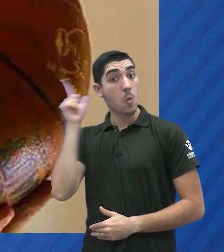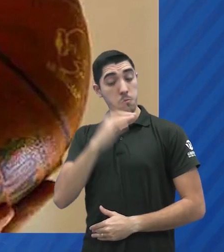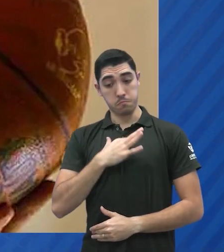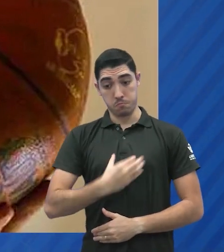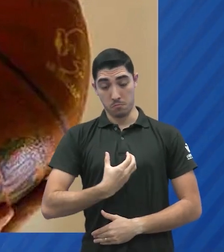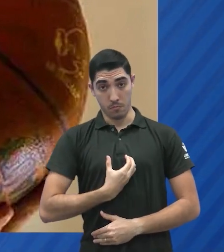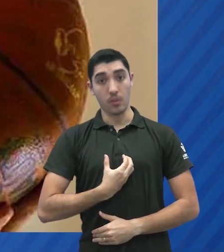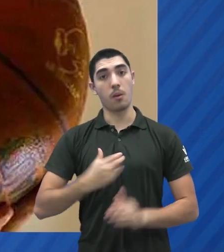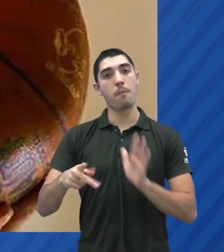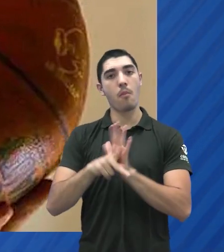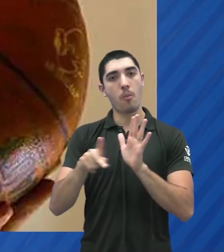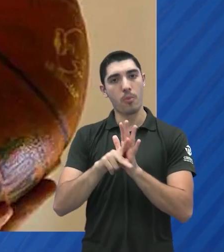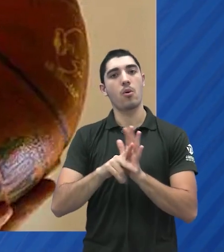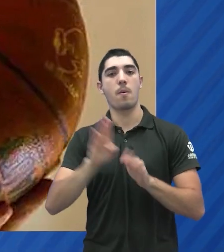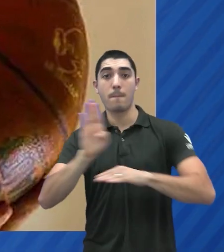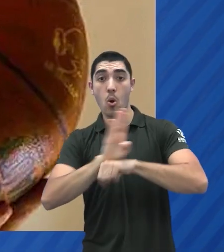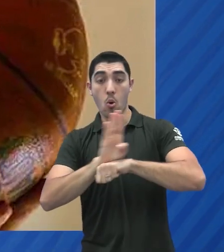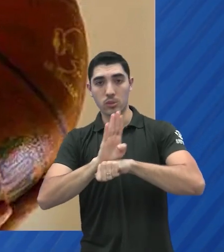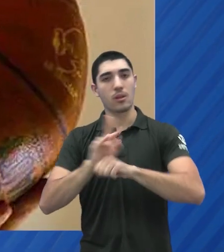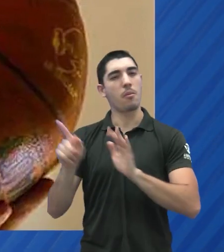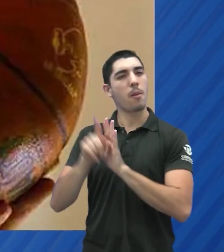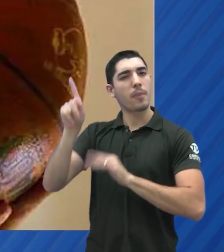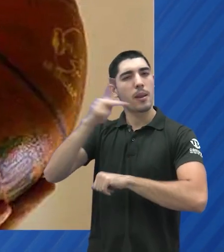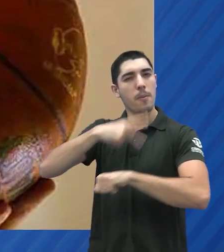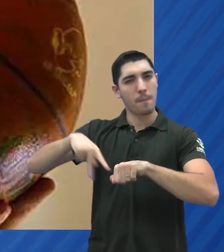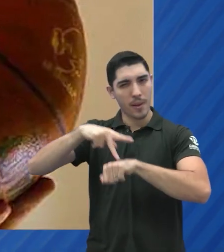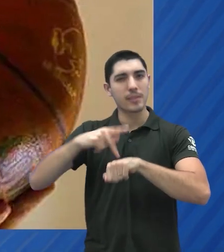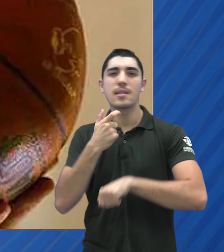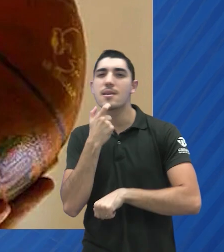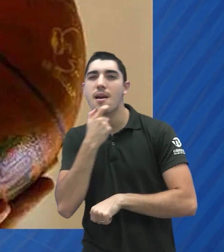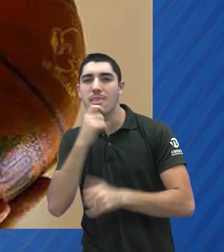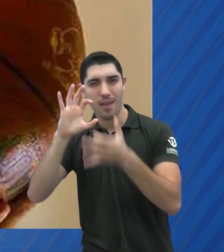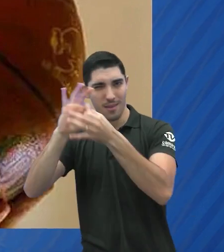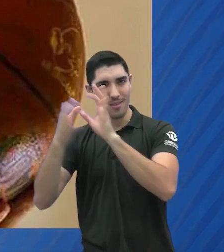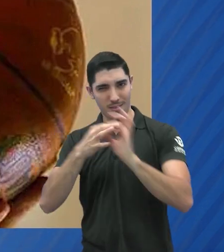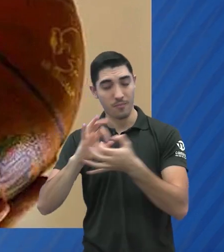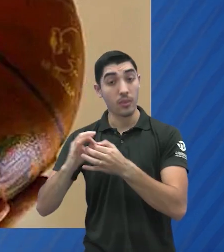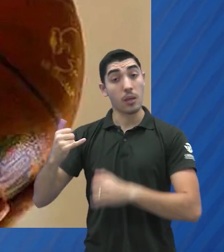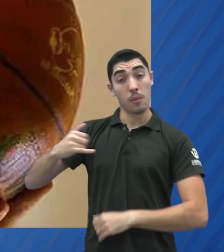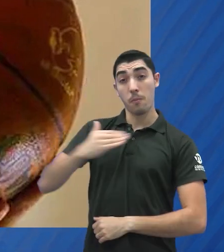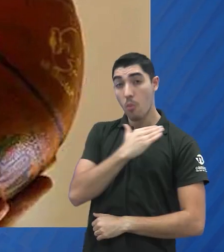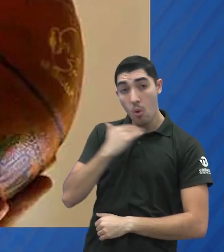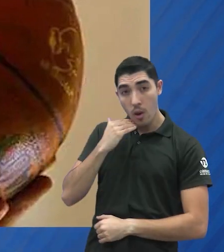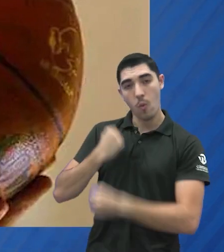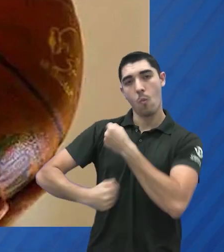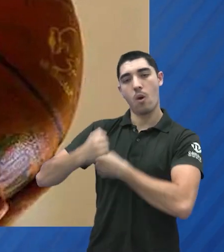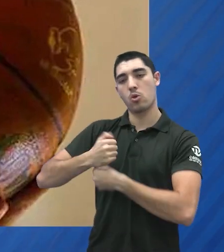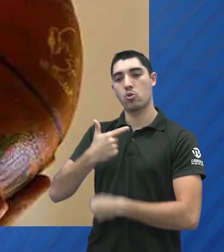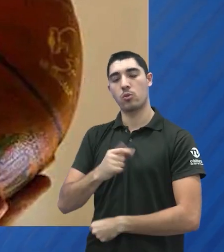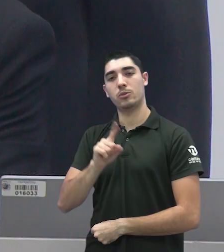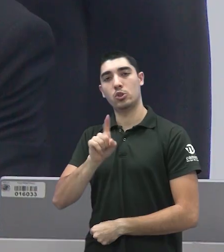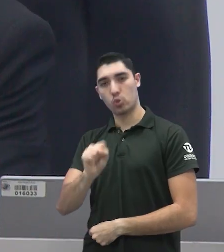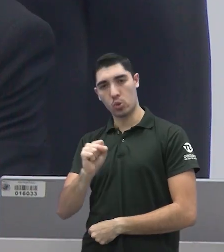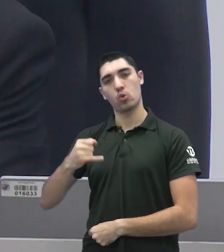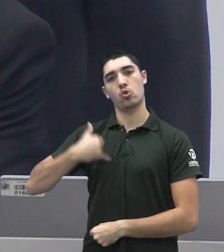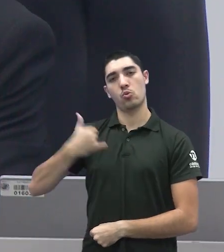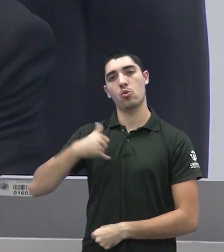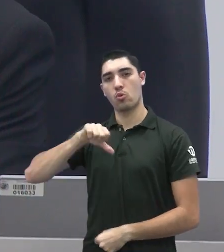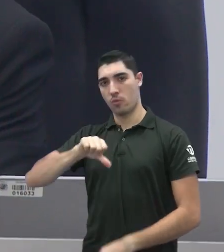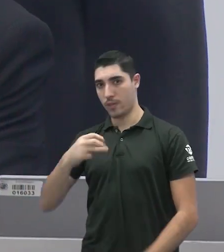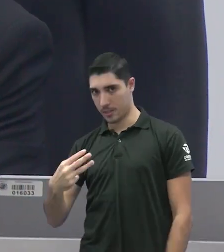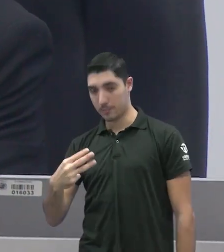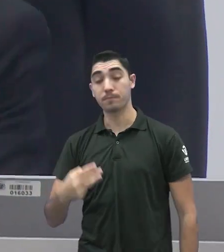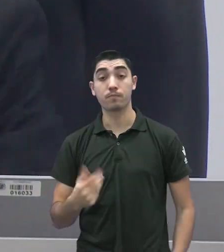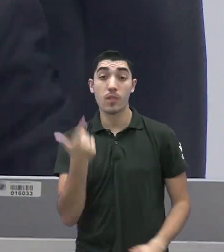bronze nas Olimpíadas de Londres em 1948 e faleceu aos 93 anos em 2018. Outra